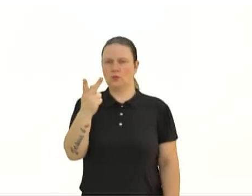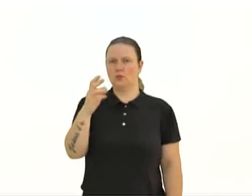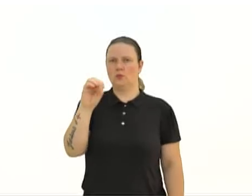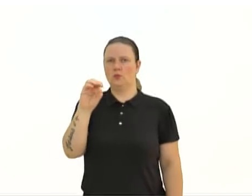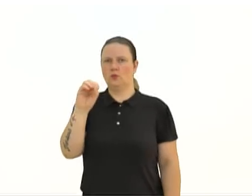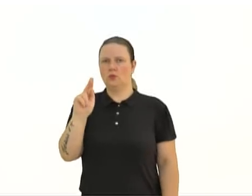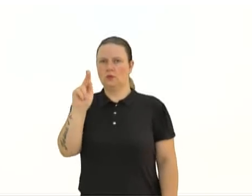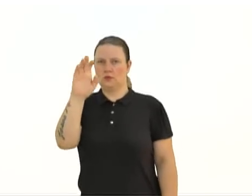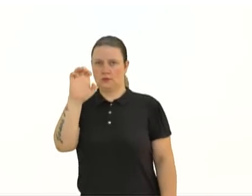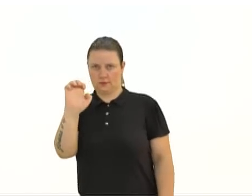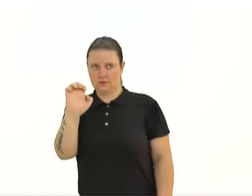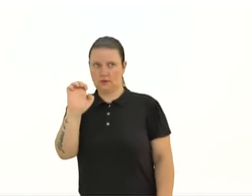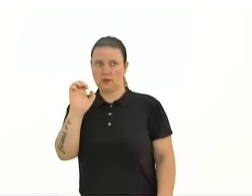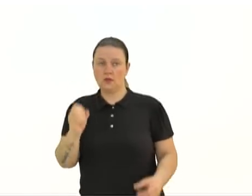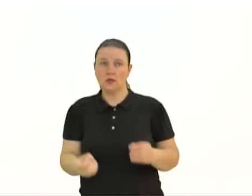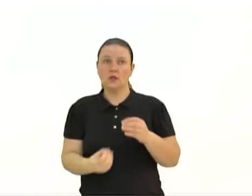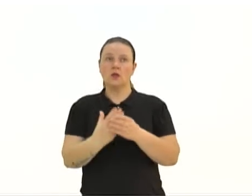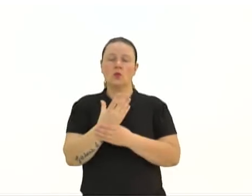1665,